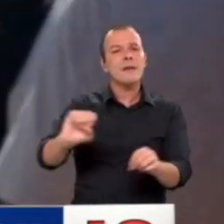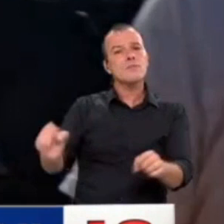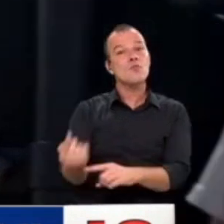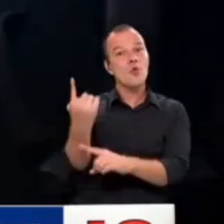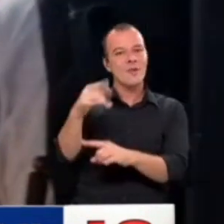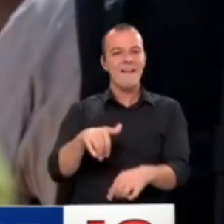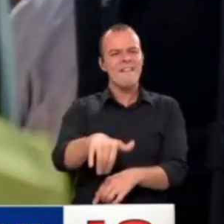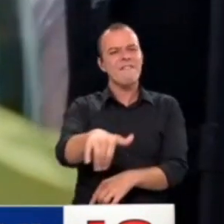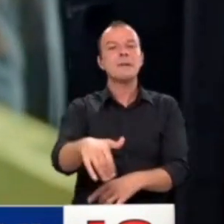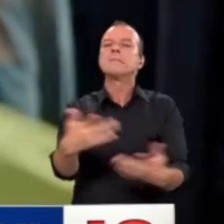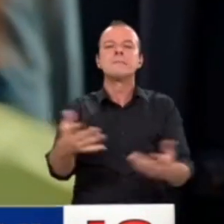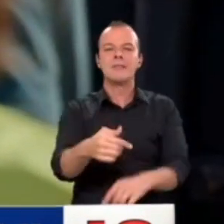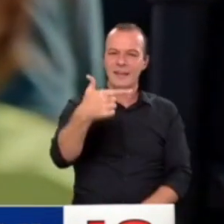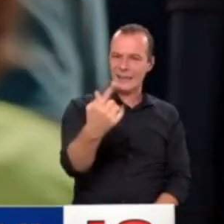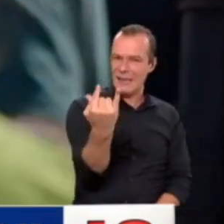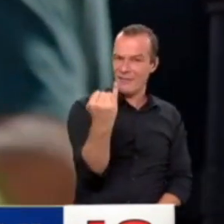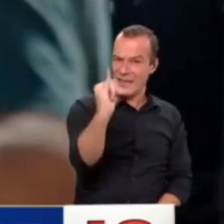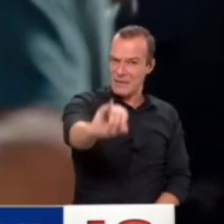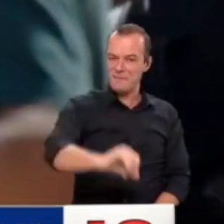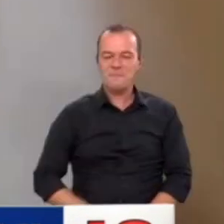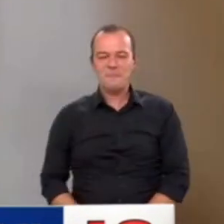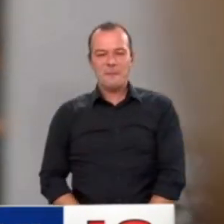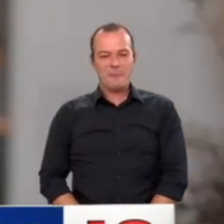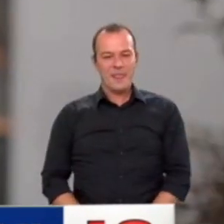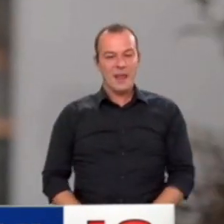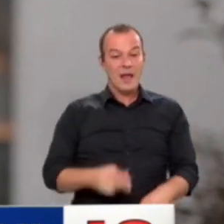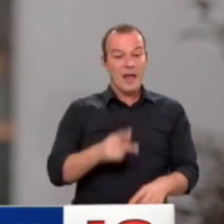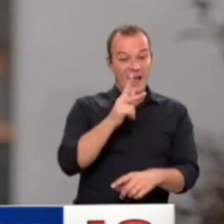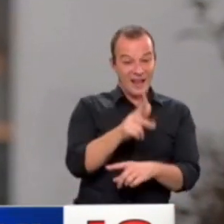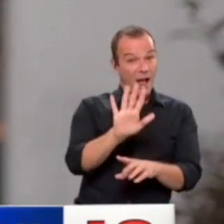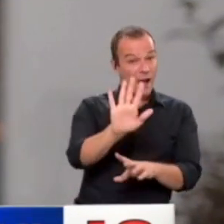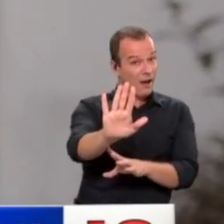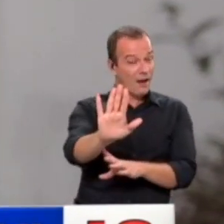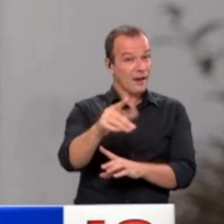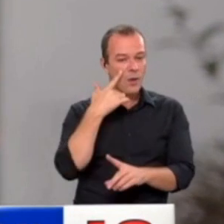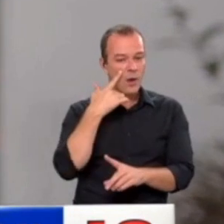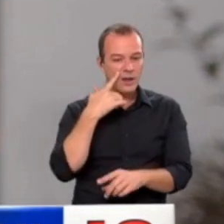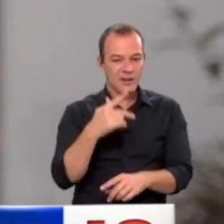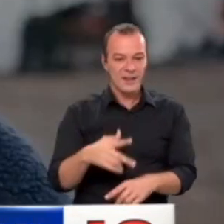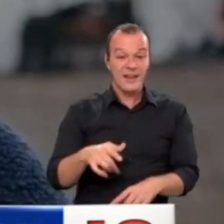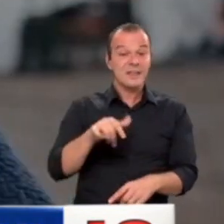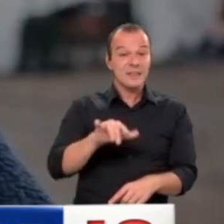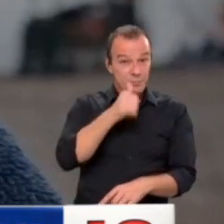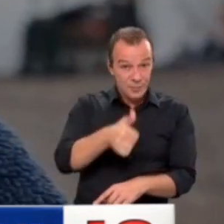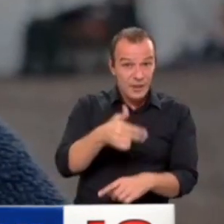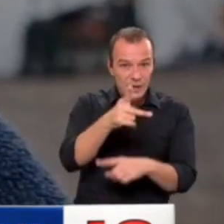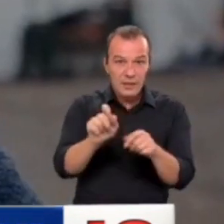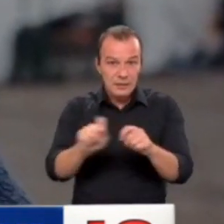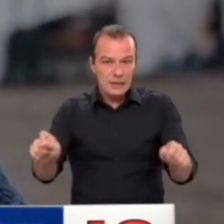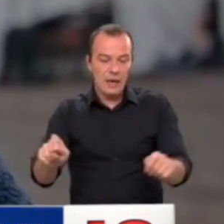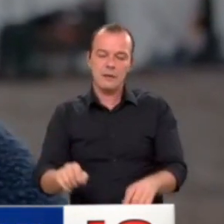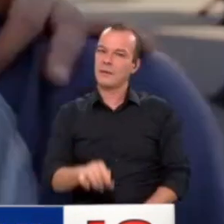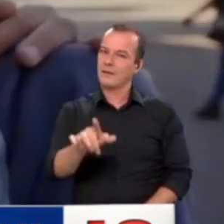na sua TVI. Há pecados maiores. Há pecados. Não, perder esta série é pecado. Pecado é não